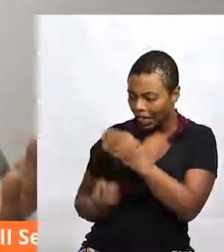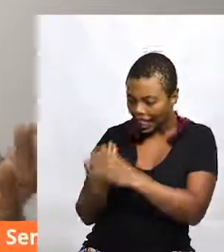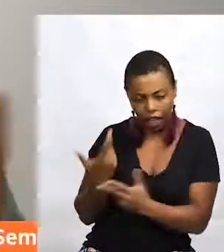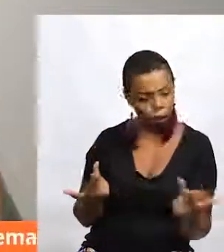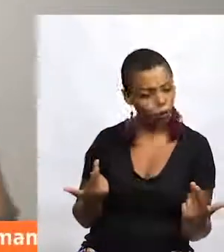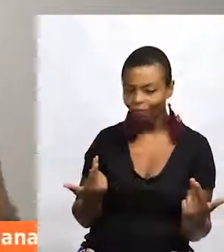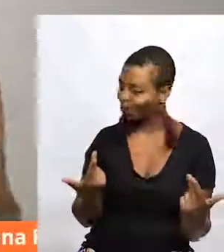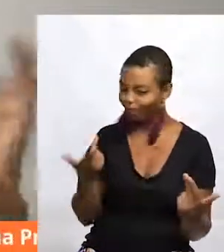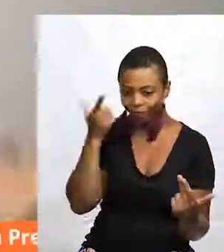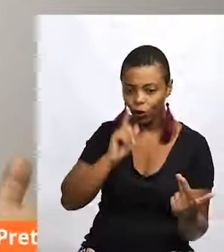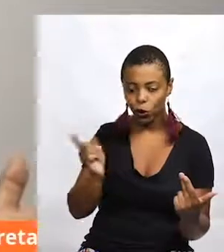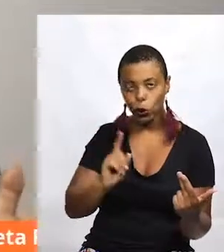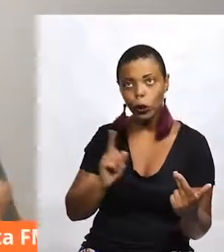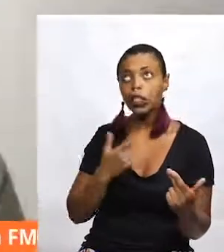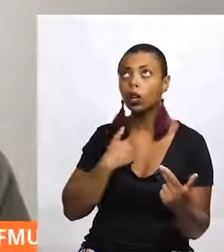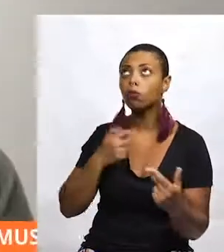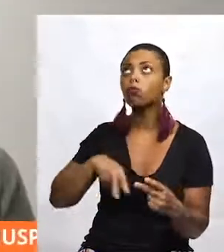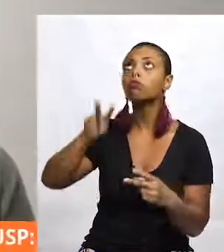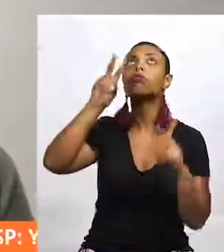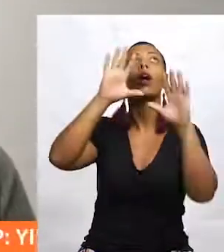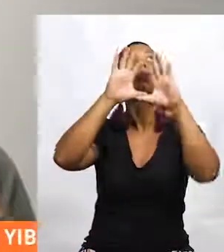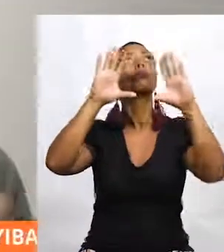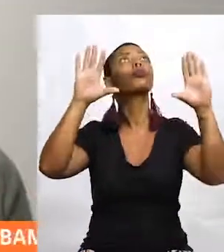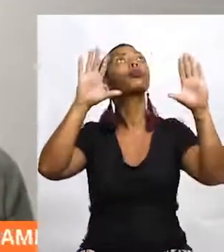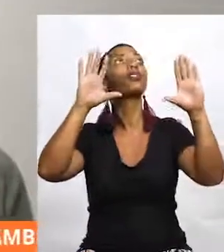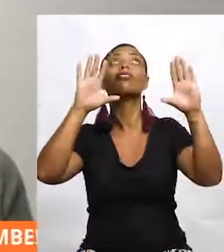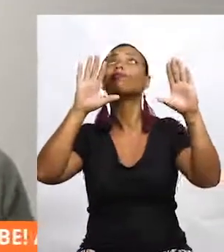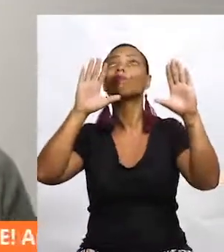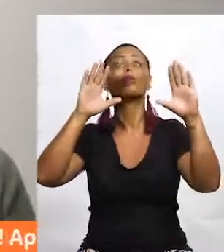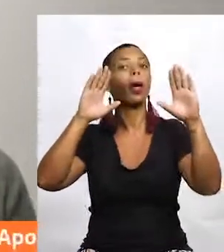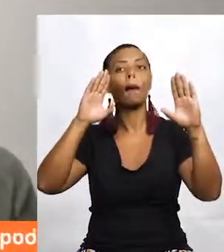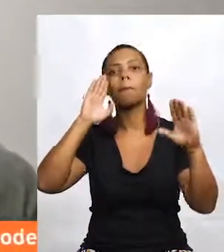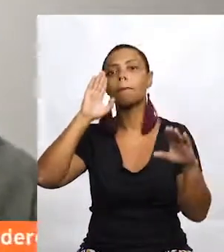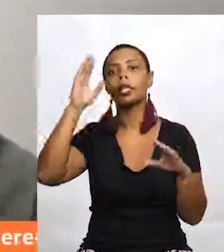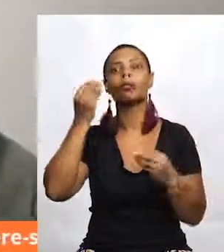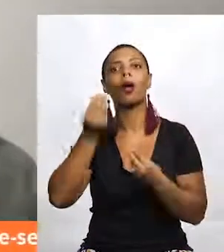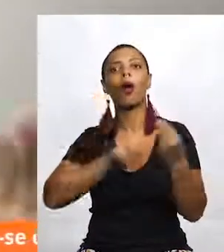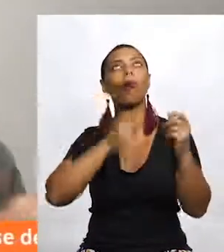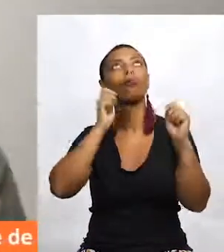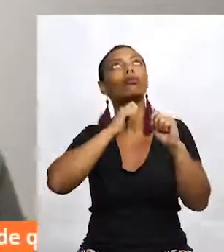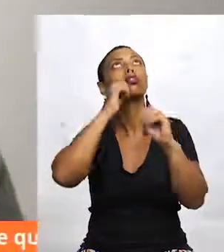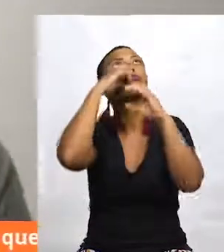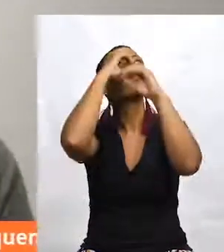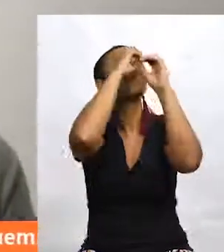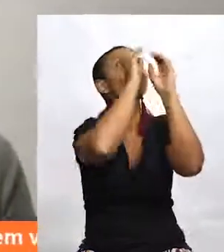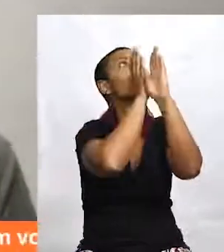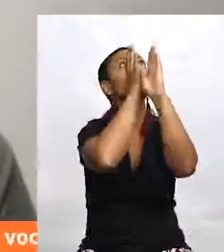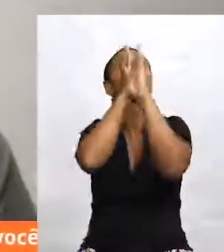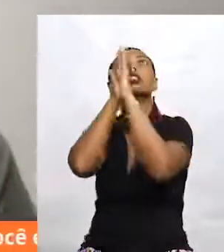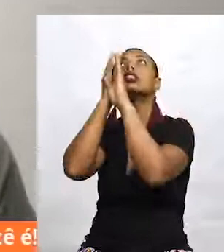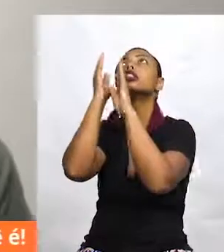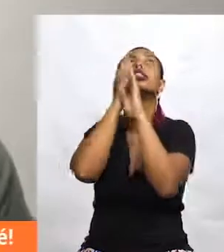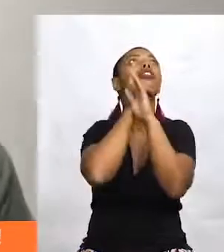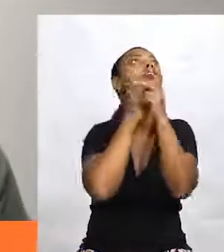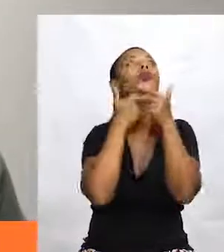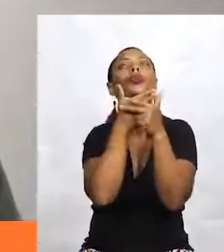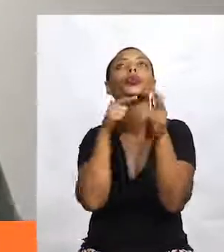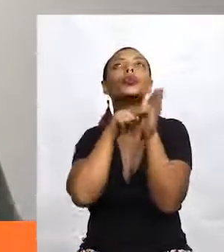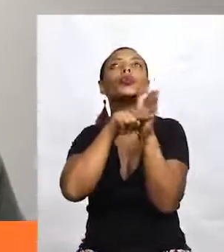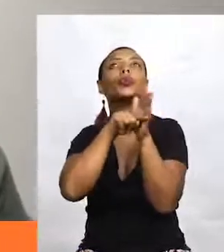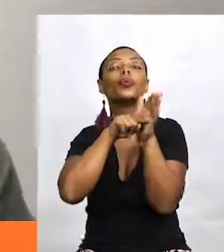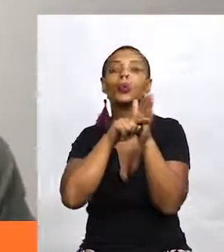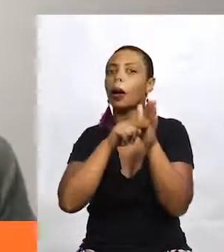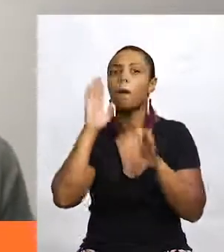céu, né? Olhar o que vem do espaço ainda é a nossa principal fonte de inspiração, nossa principal fonte de estudo. Então, eu me